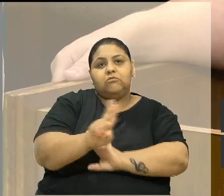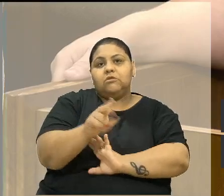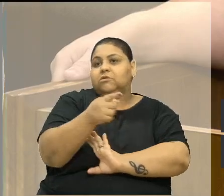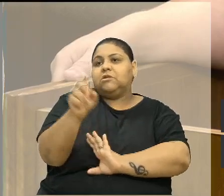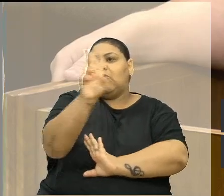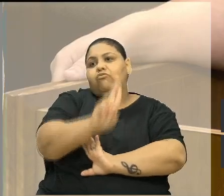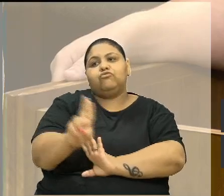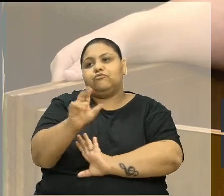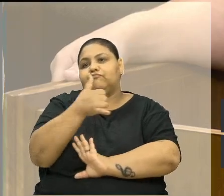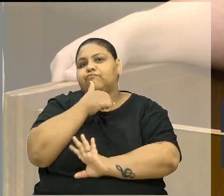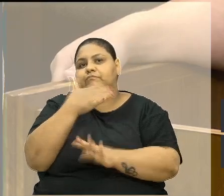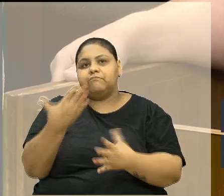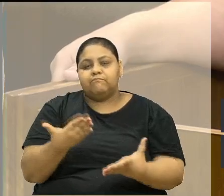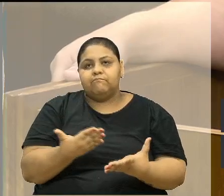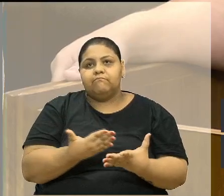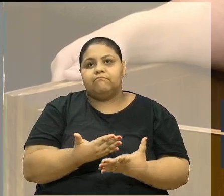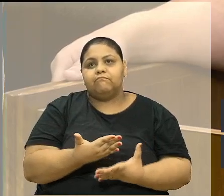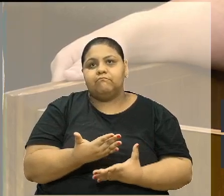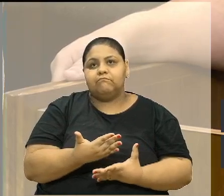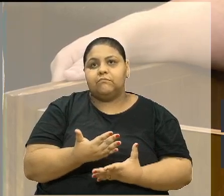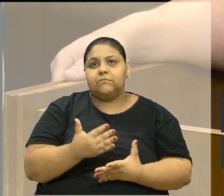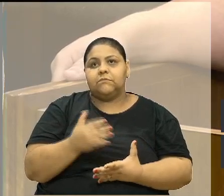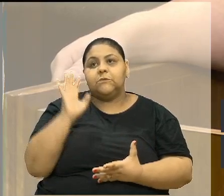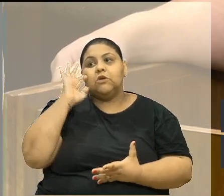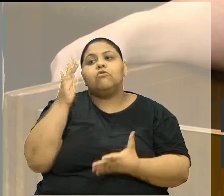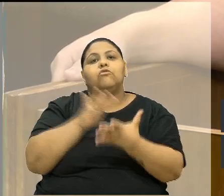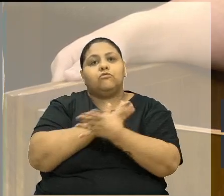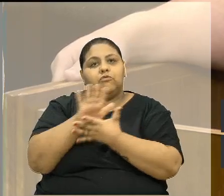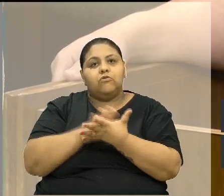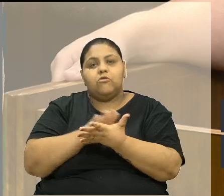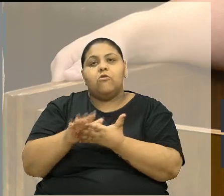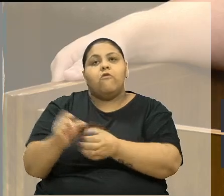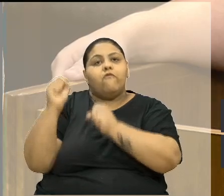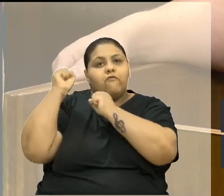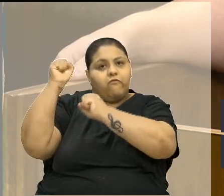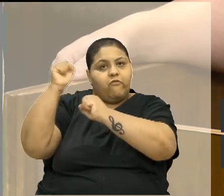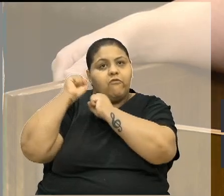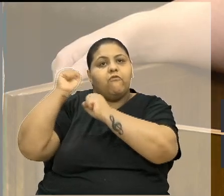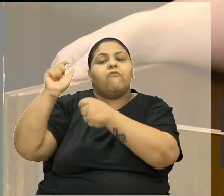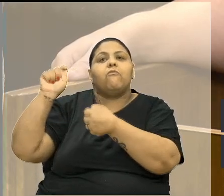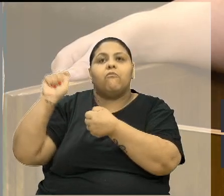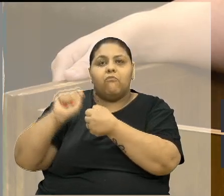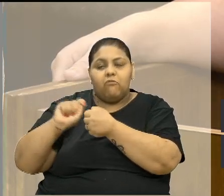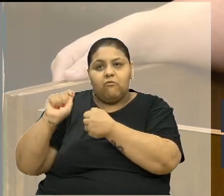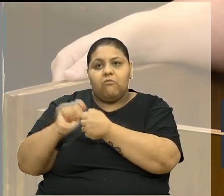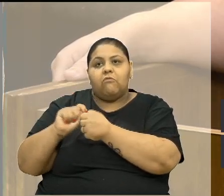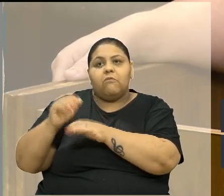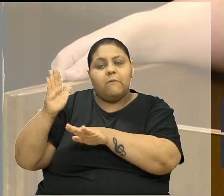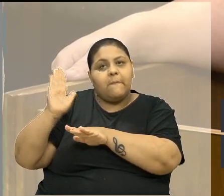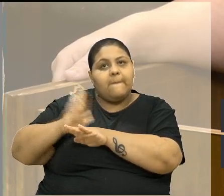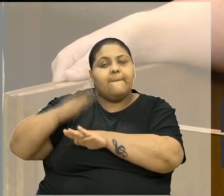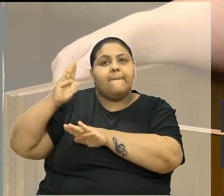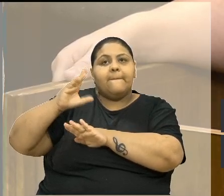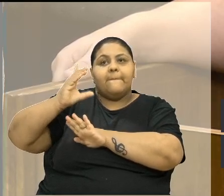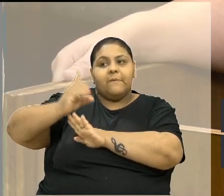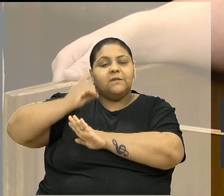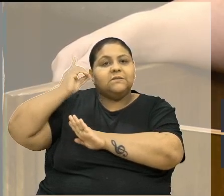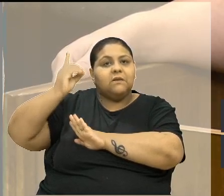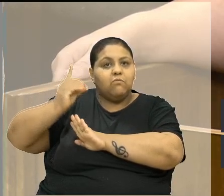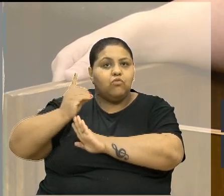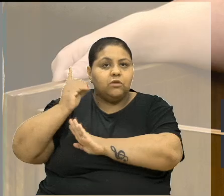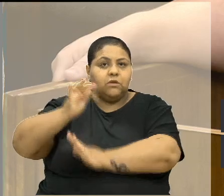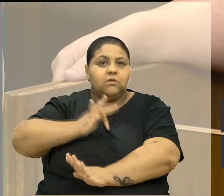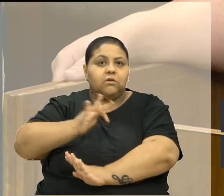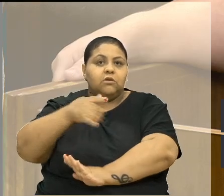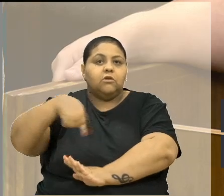for usada, infelizmente, aí não resolve nada. Vou torcer aqui que nós façamos mais deputados federais